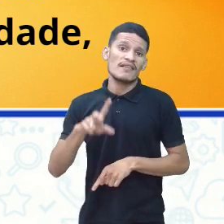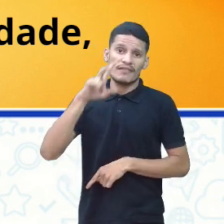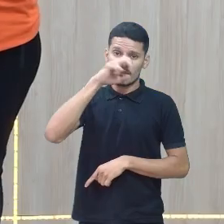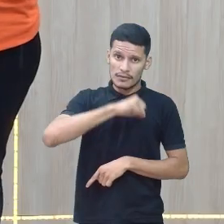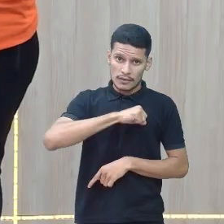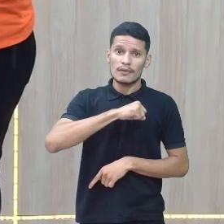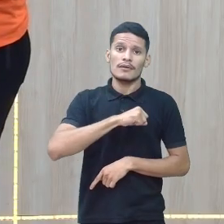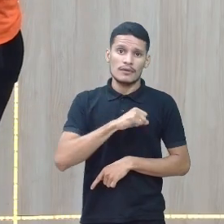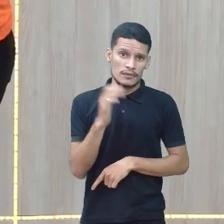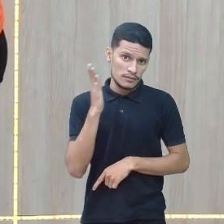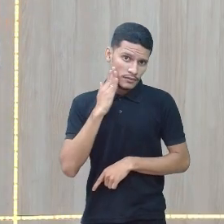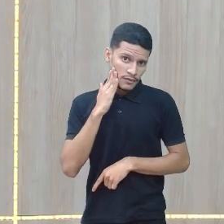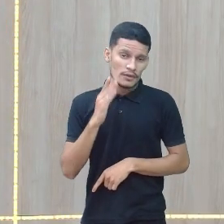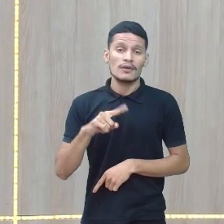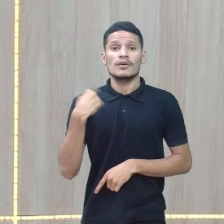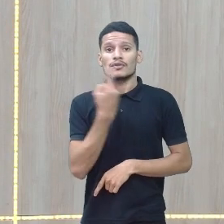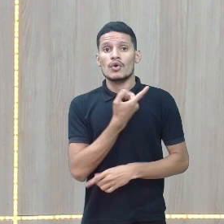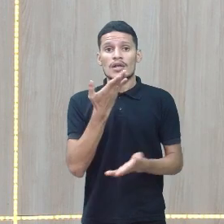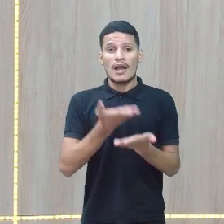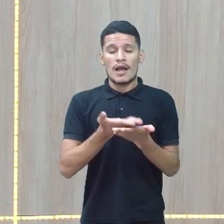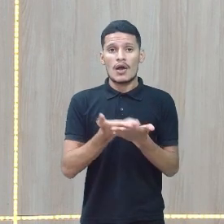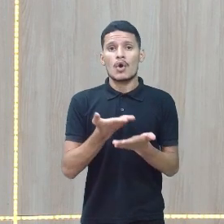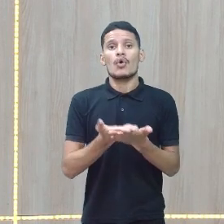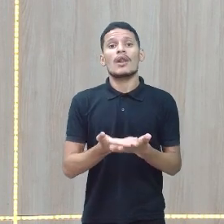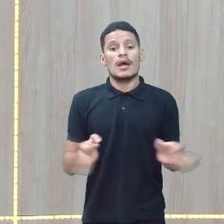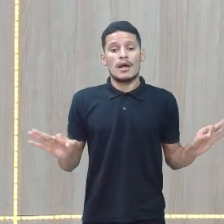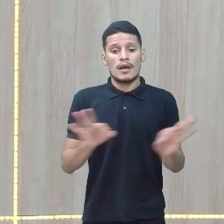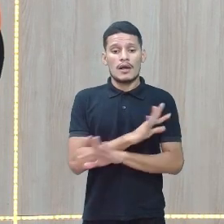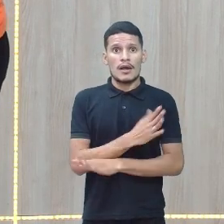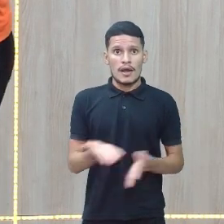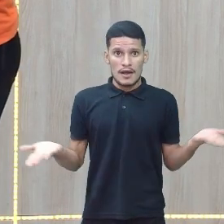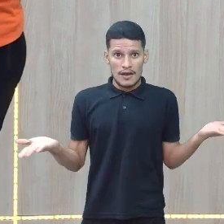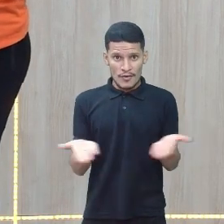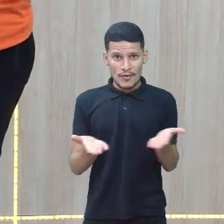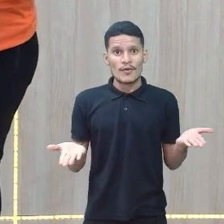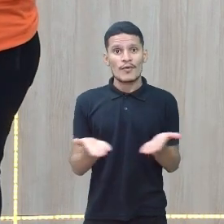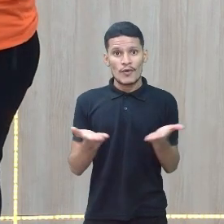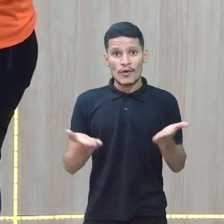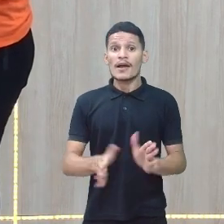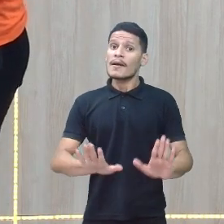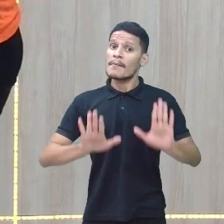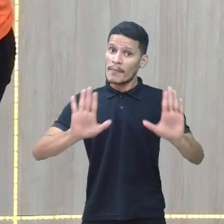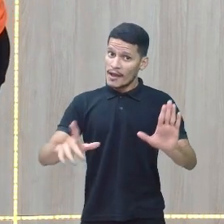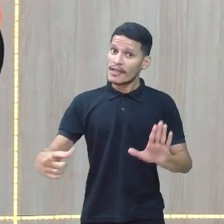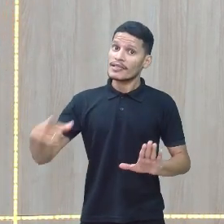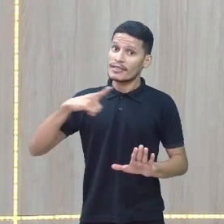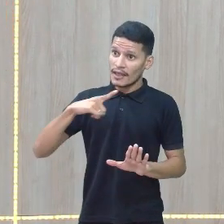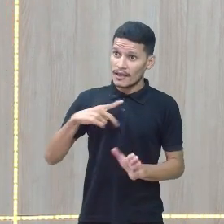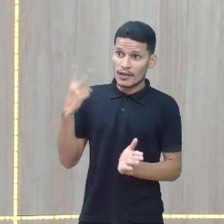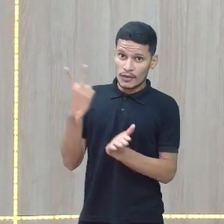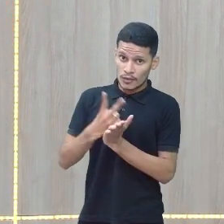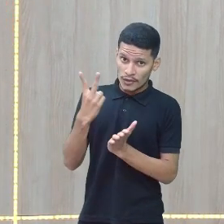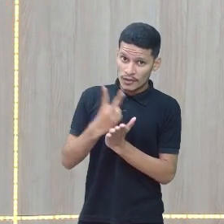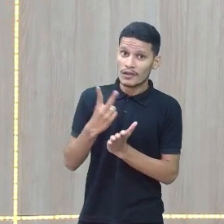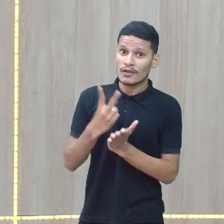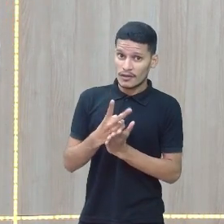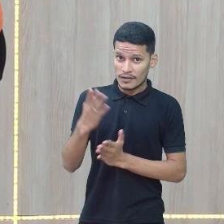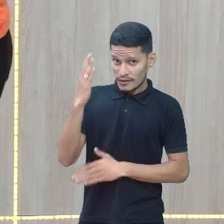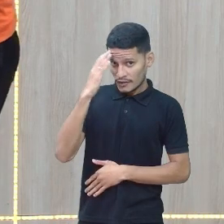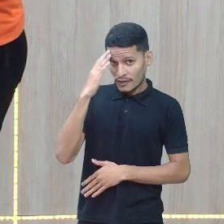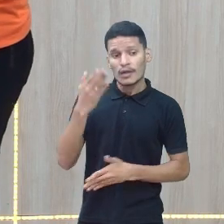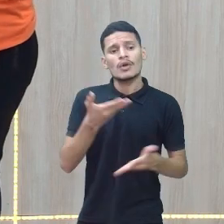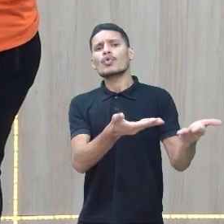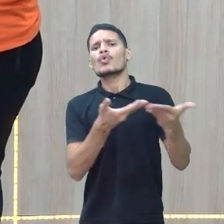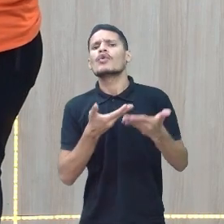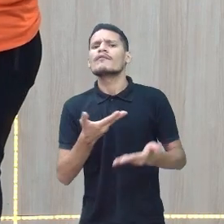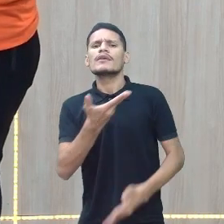intensidade. Então, a nossa aula ela está encerrando por aqui, mas ela tem uma continuidade. Então, convida os